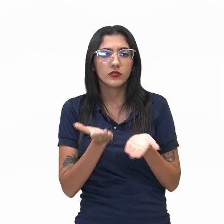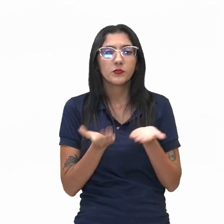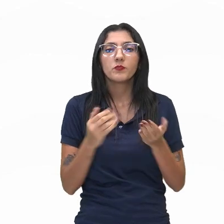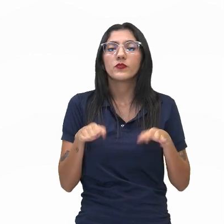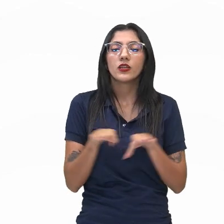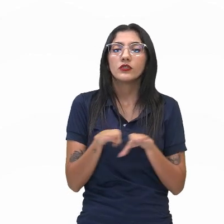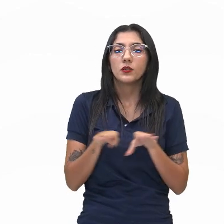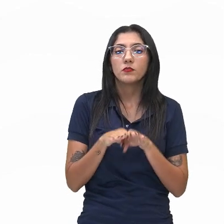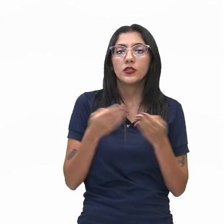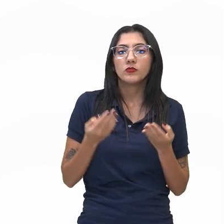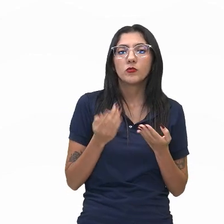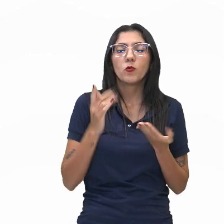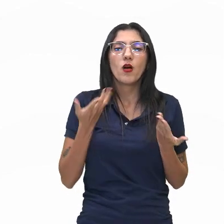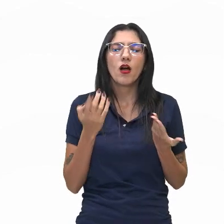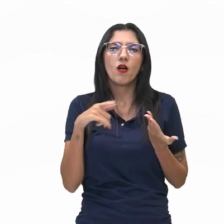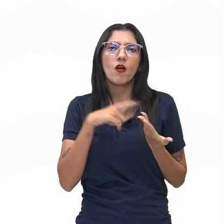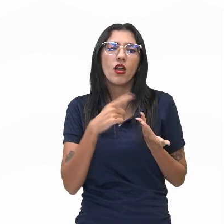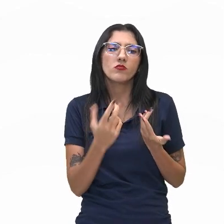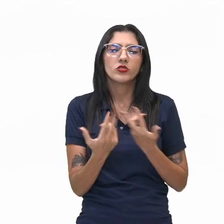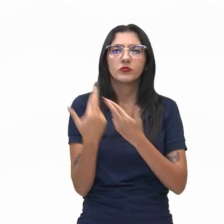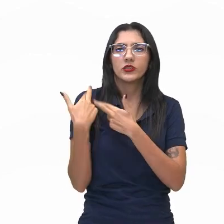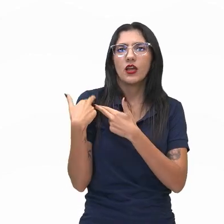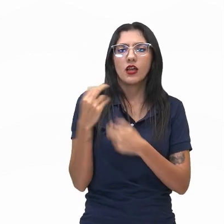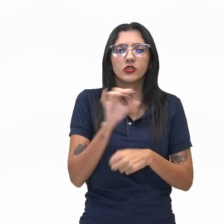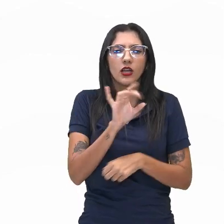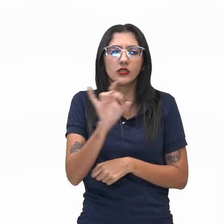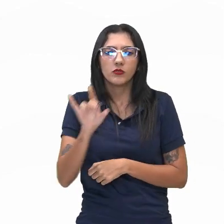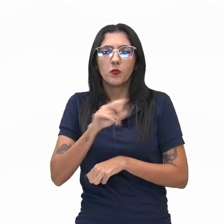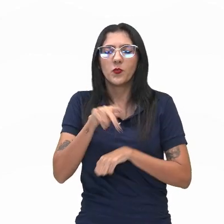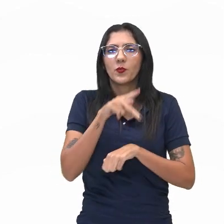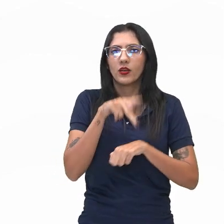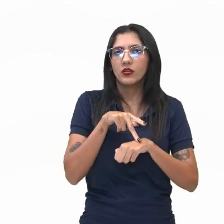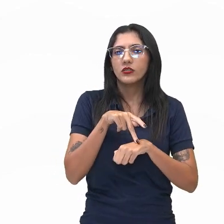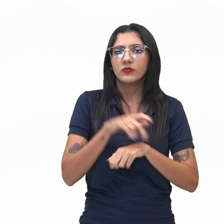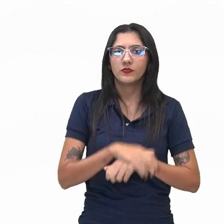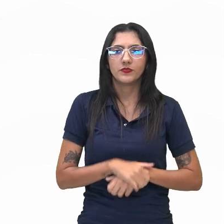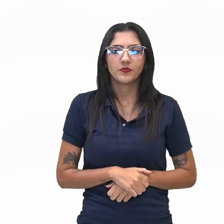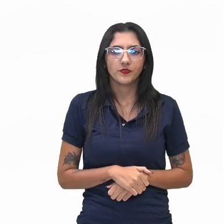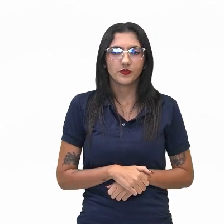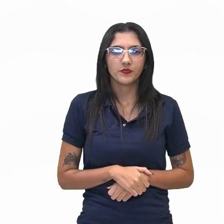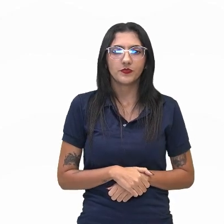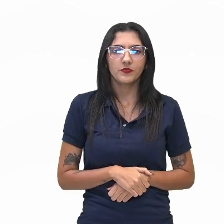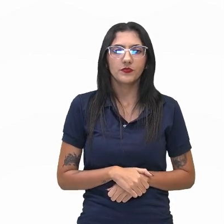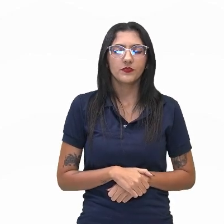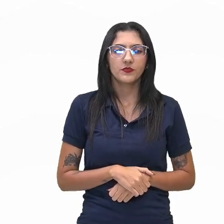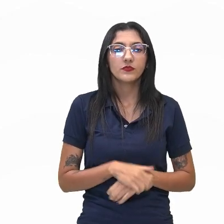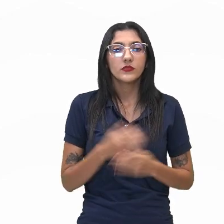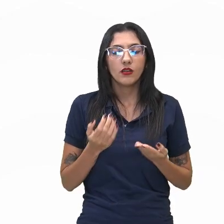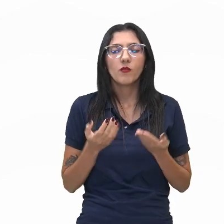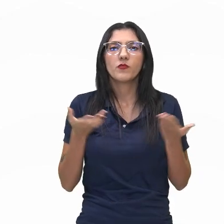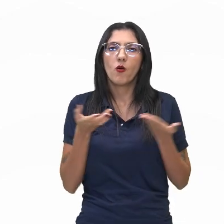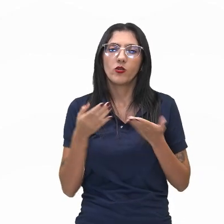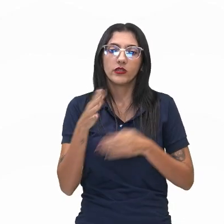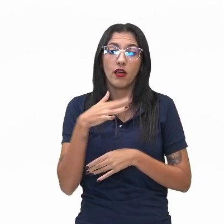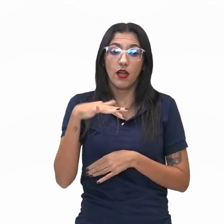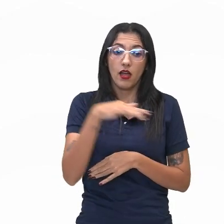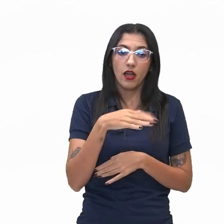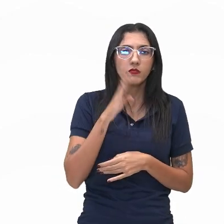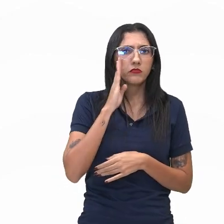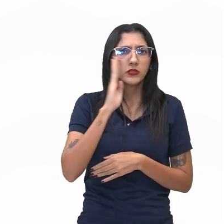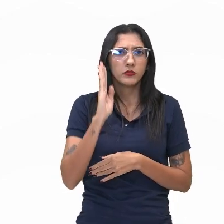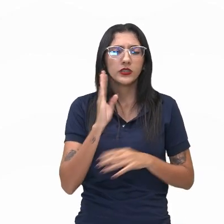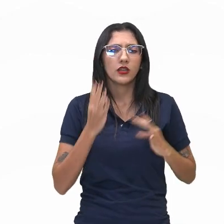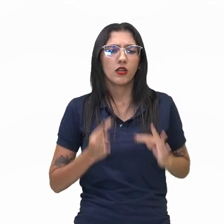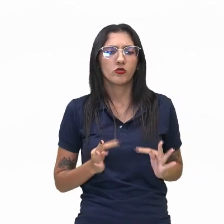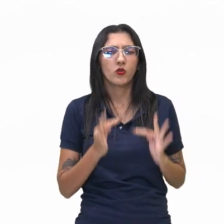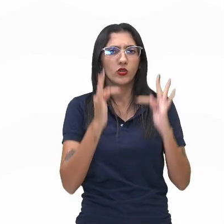ali a propriedade intelectual, porque atualmente, gente, a parte de tecnologia principalmente tem,